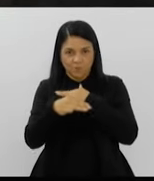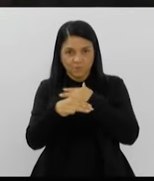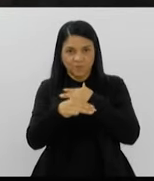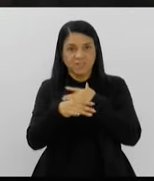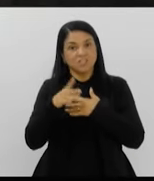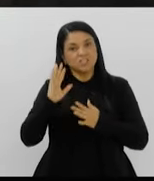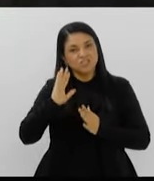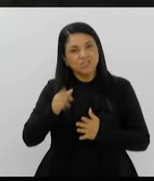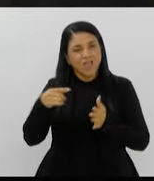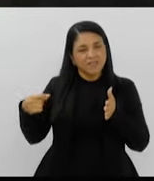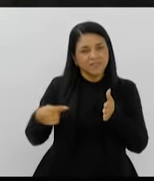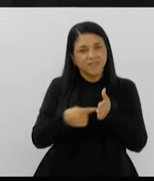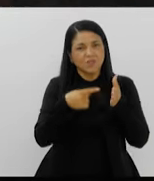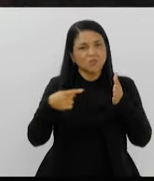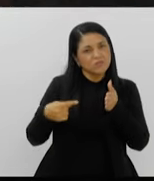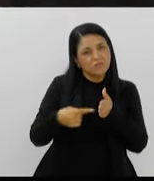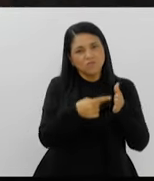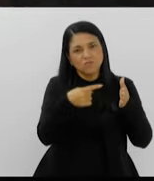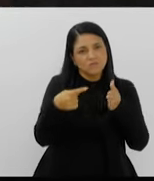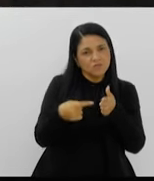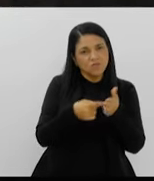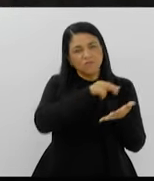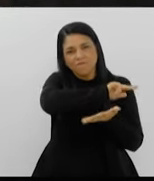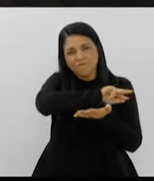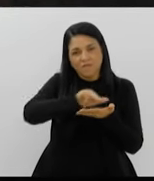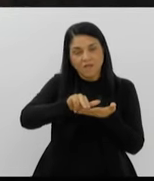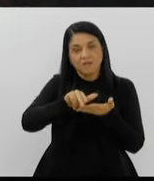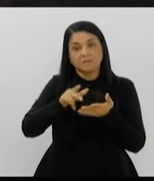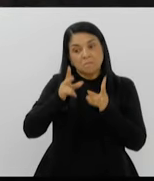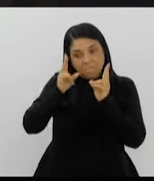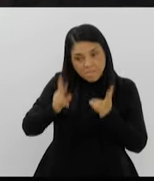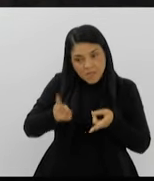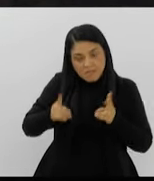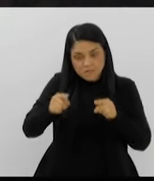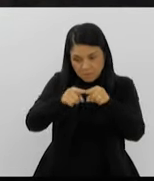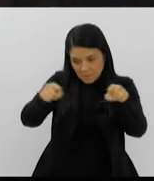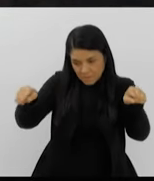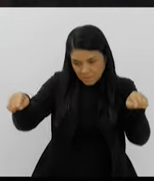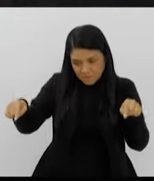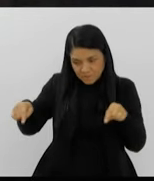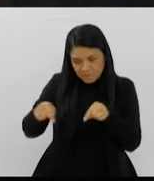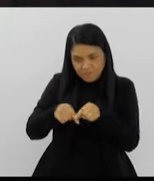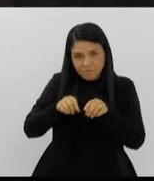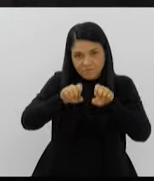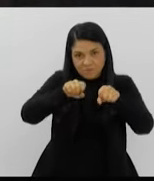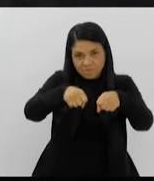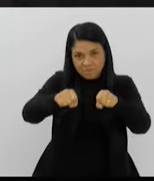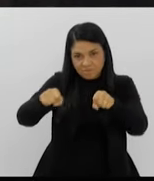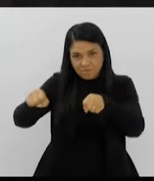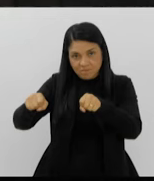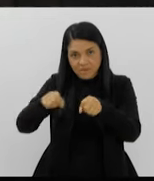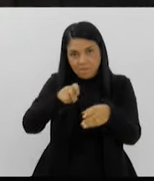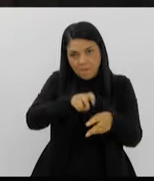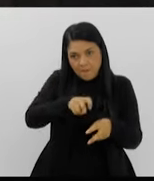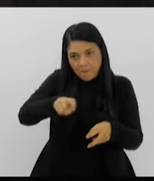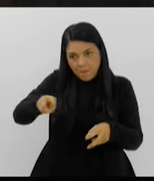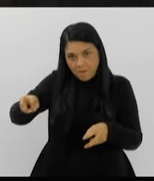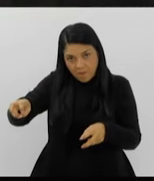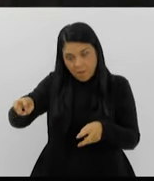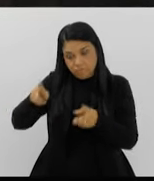tempo. Há muito tempo. Esse mesmo pátio para qual essa moto deveria estar